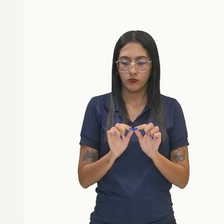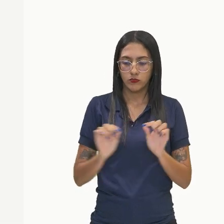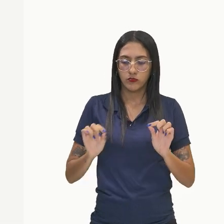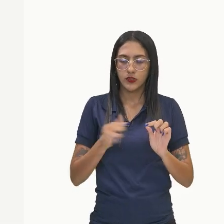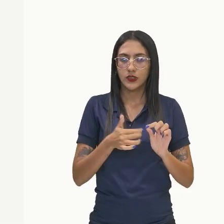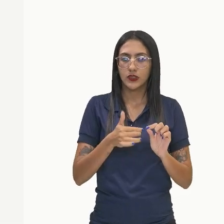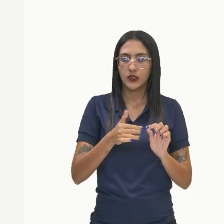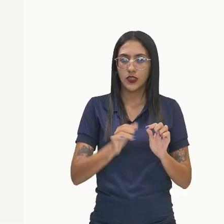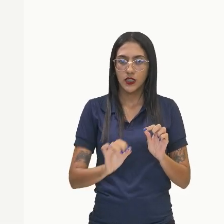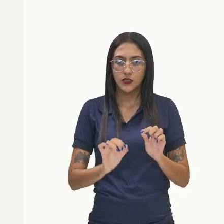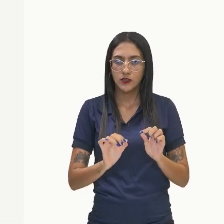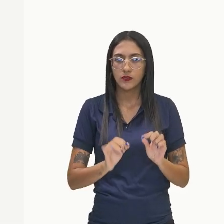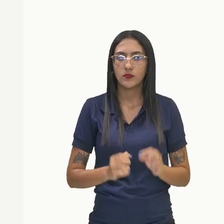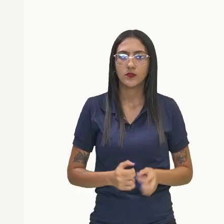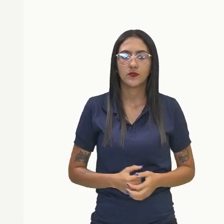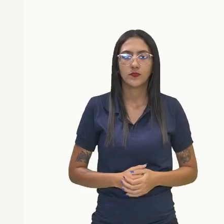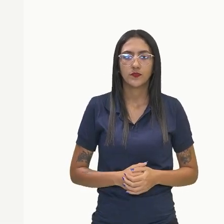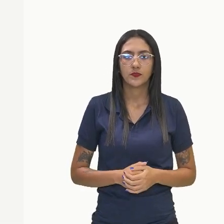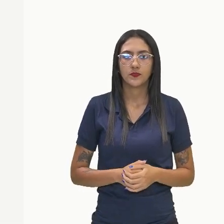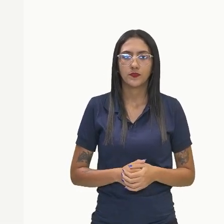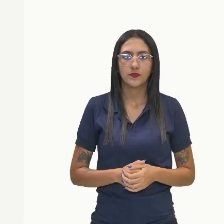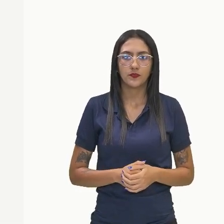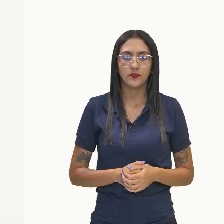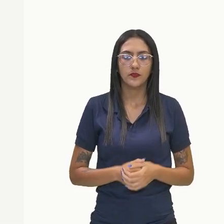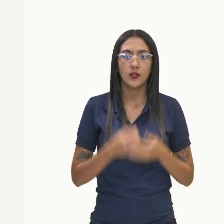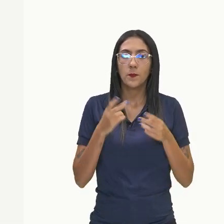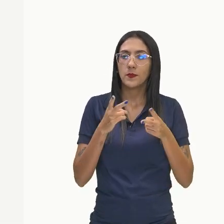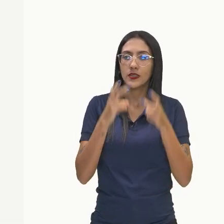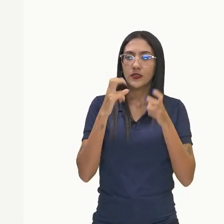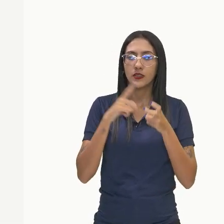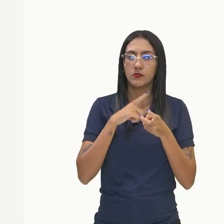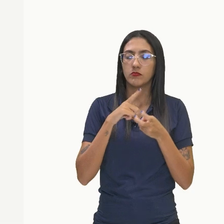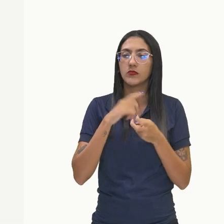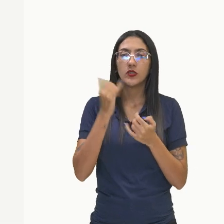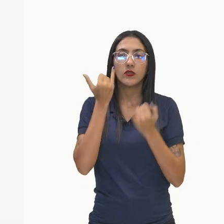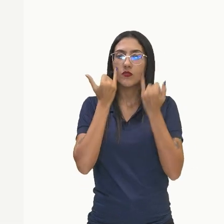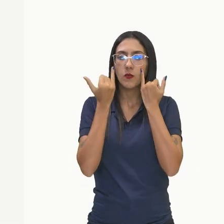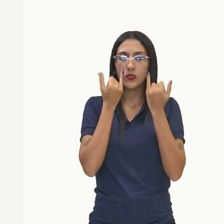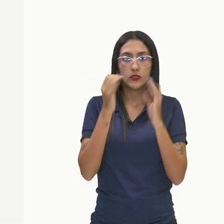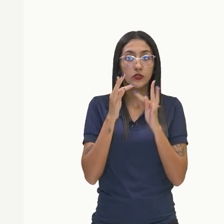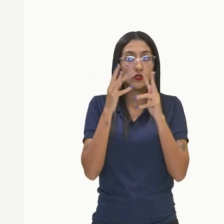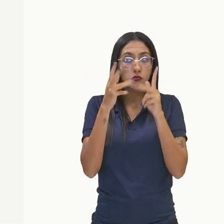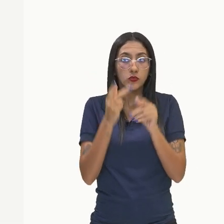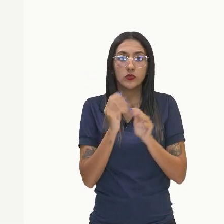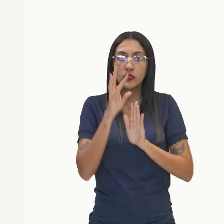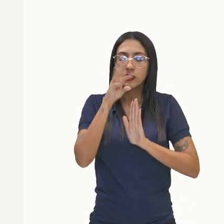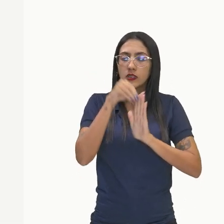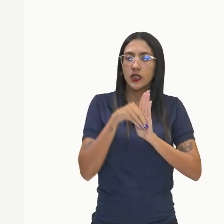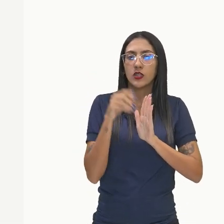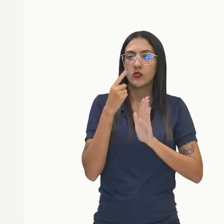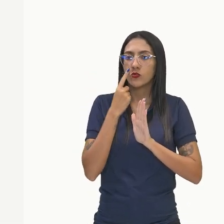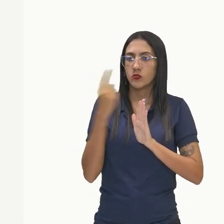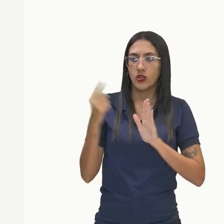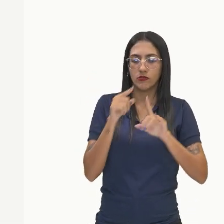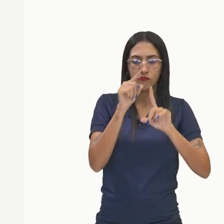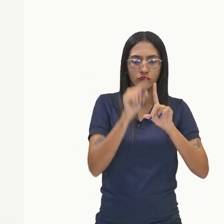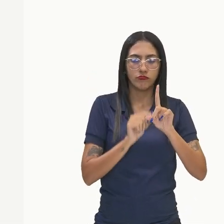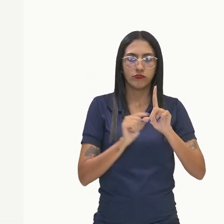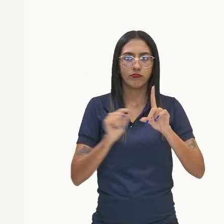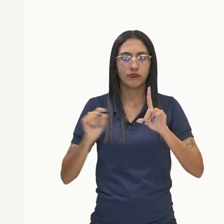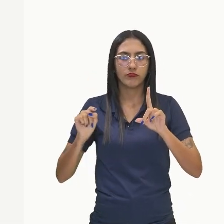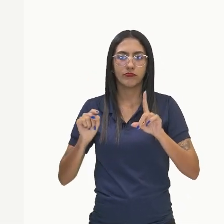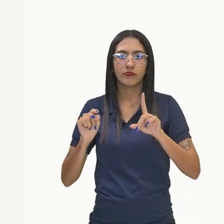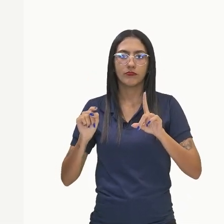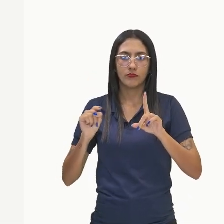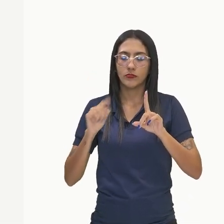10 volts. Percebem que a gente tirou aqui do gráfico o valor da corrente, o valor da tensão e da força